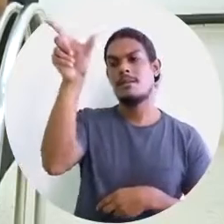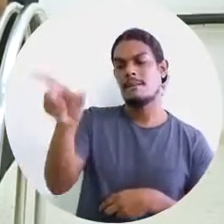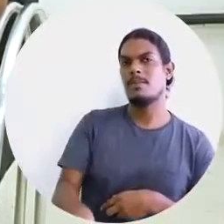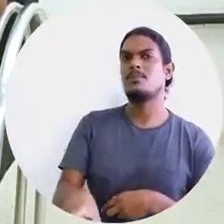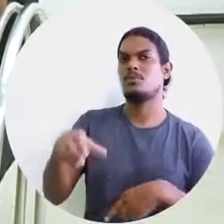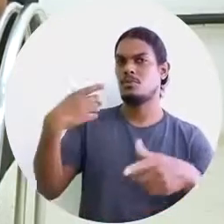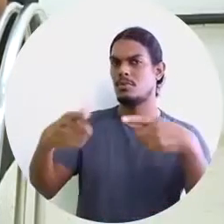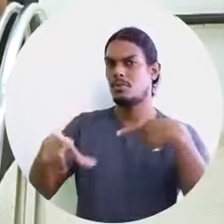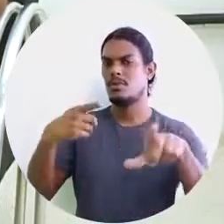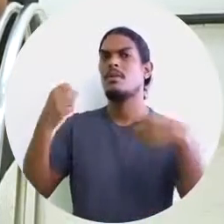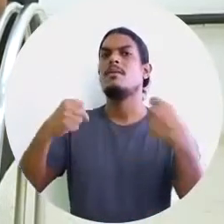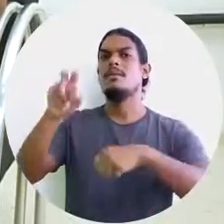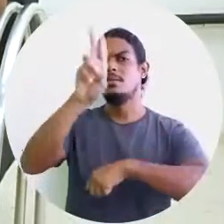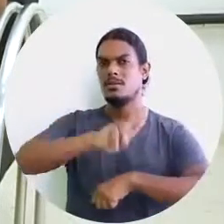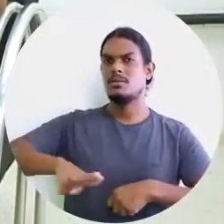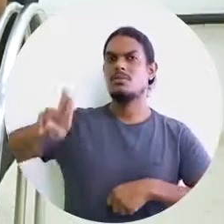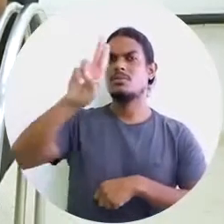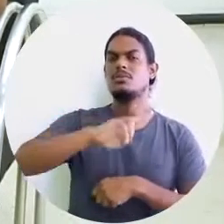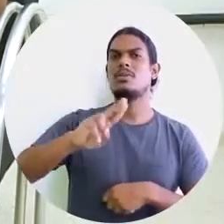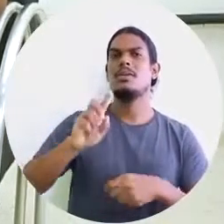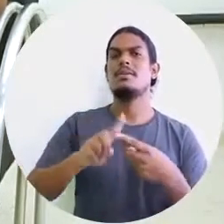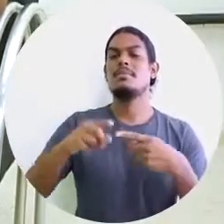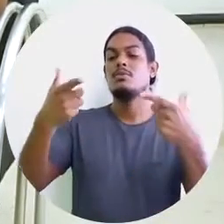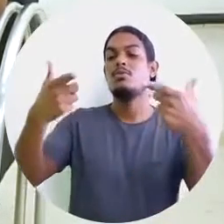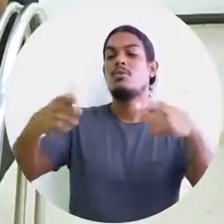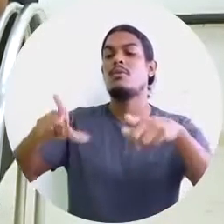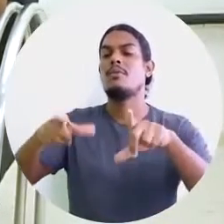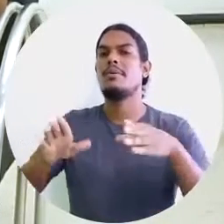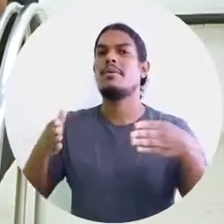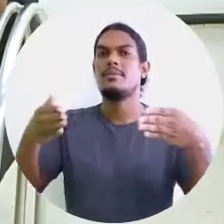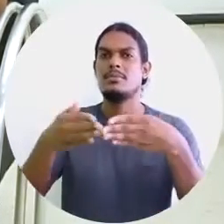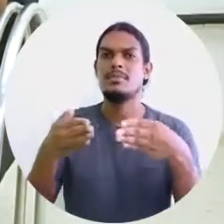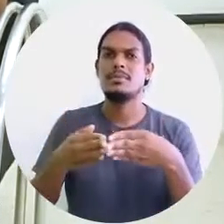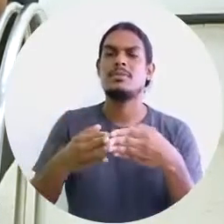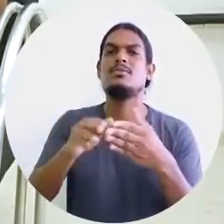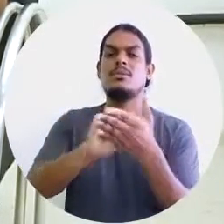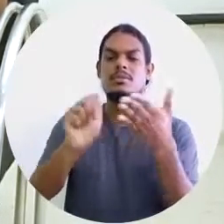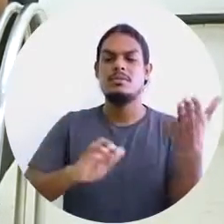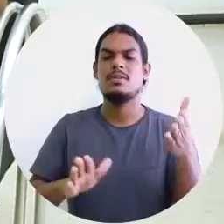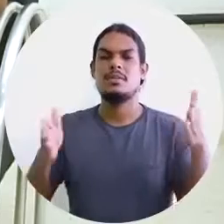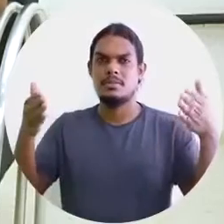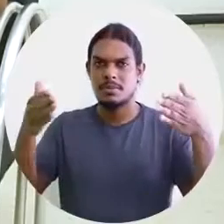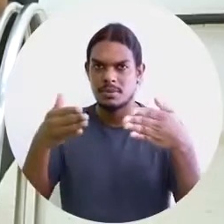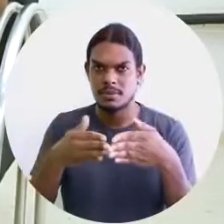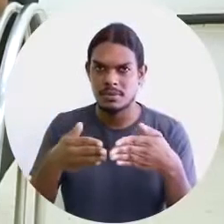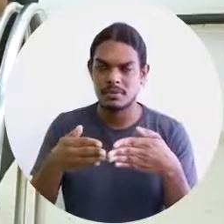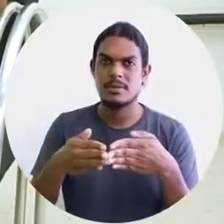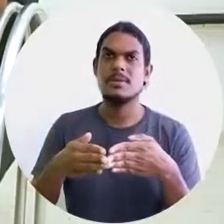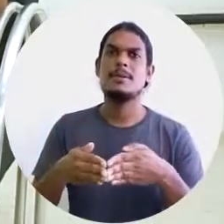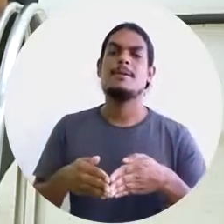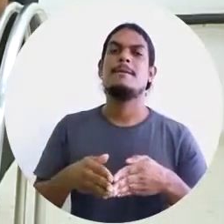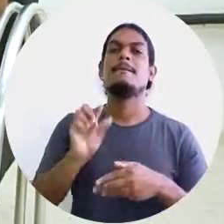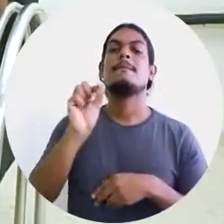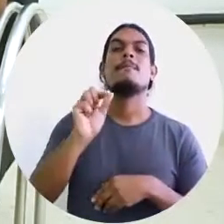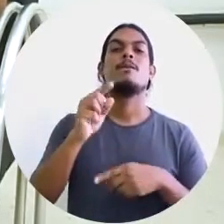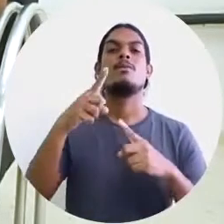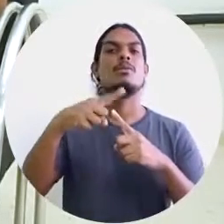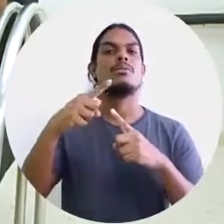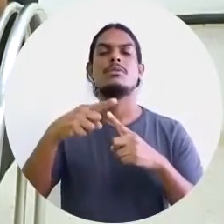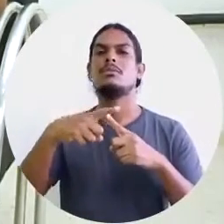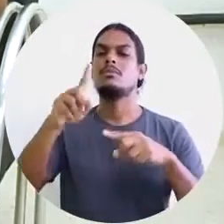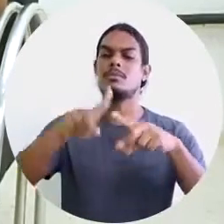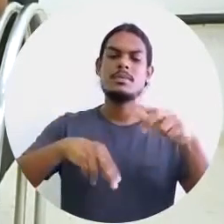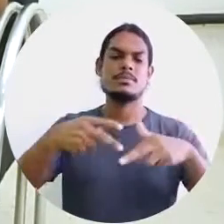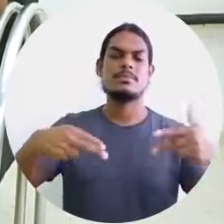aquele funcionário deve usar naquela determinada tarefa, né? Então vai qual o equipamento que ele deve